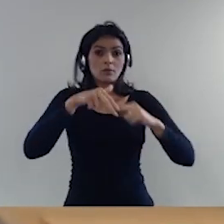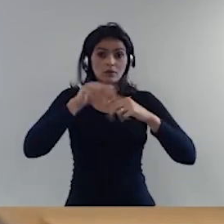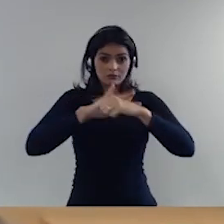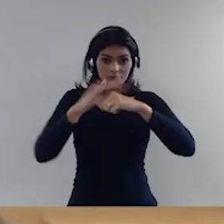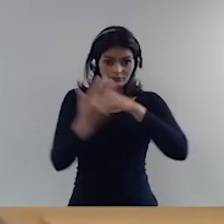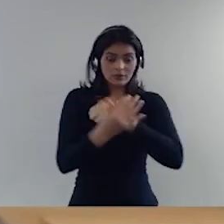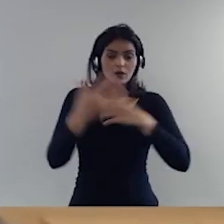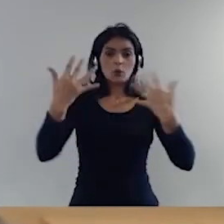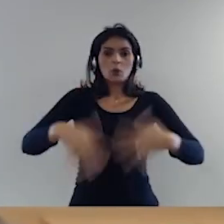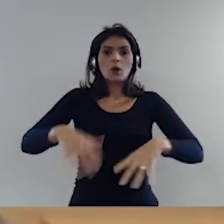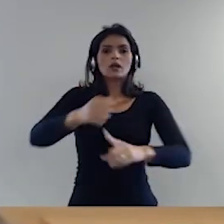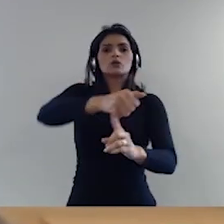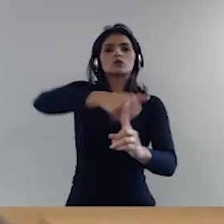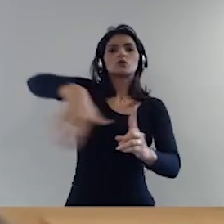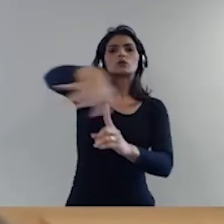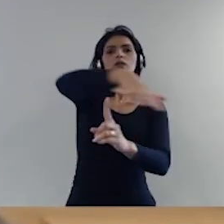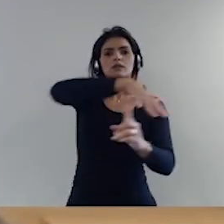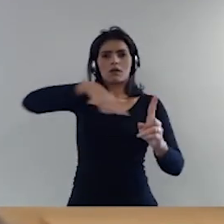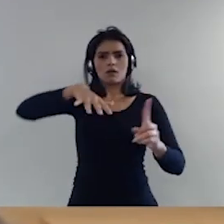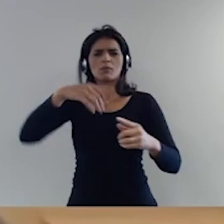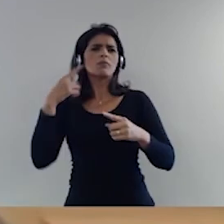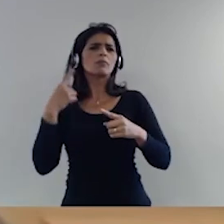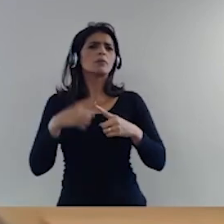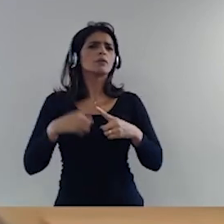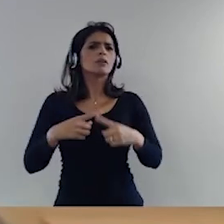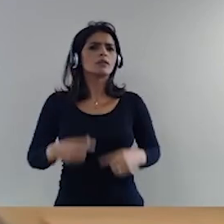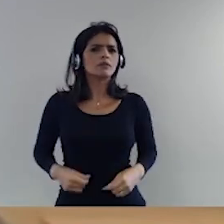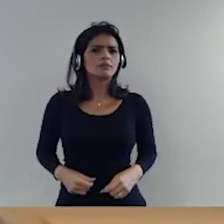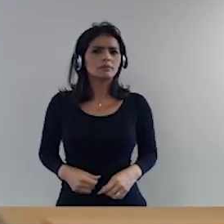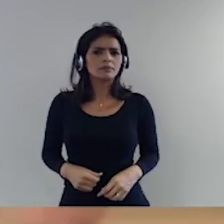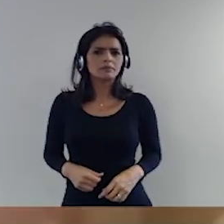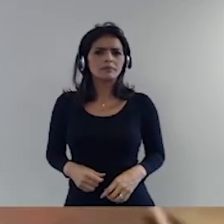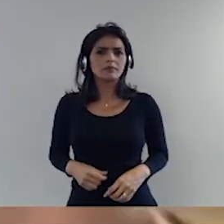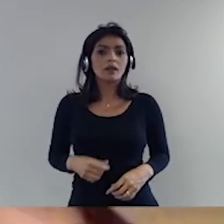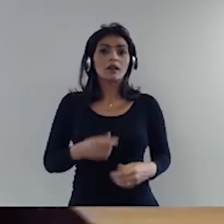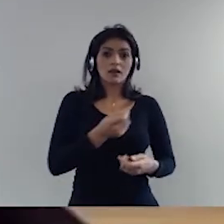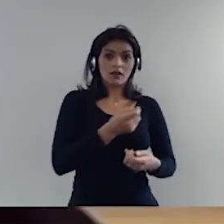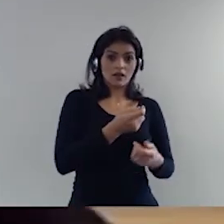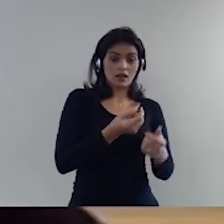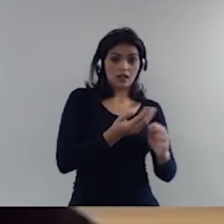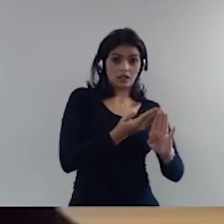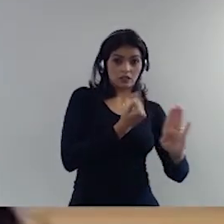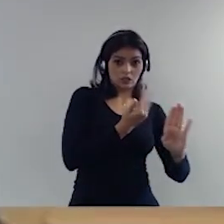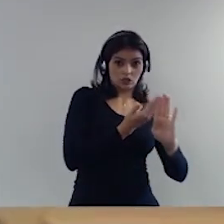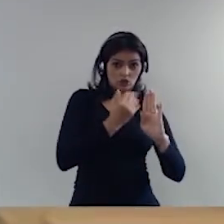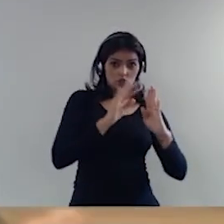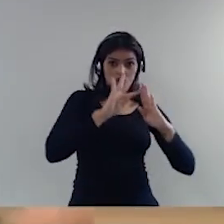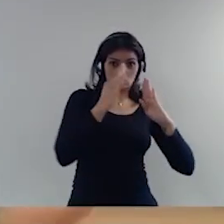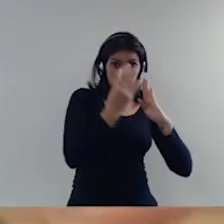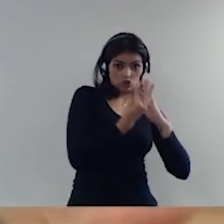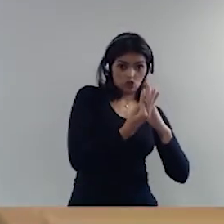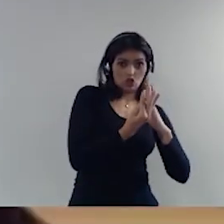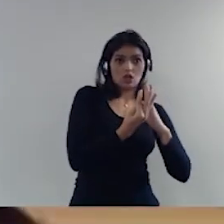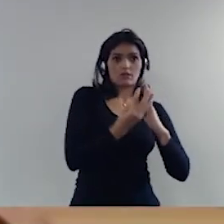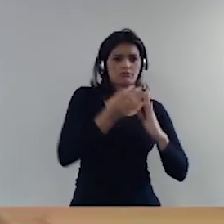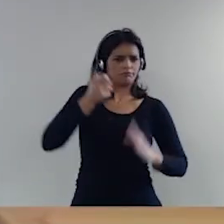uma dimensão social, porque da crise econômica e do isolamento social, que acabou se impondo como uma